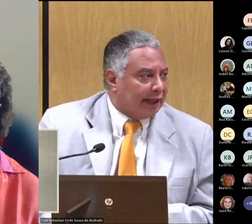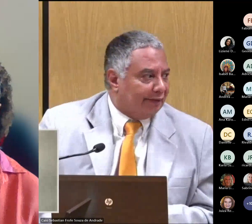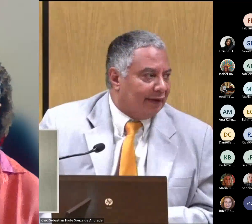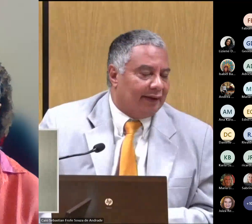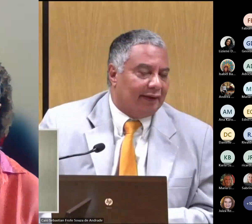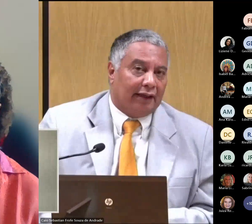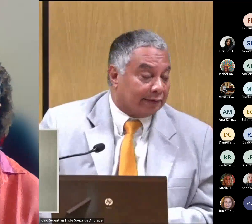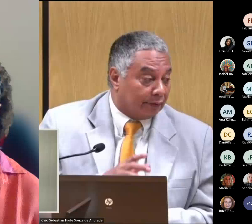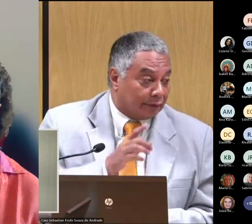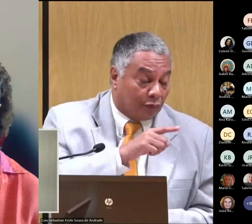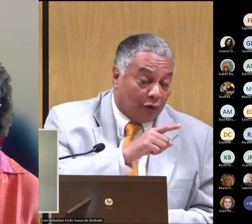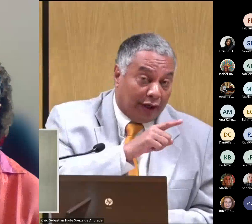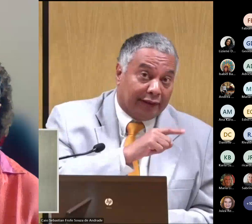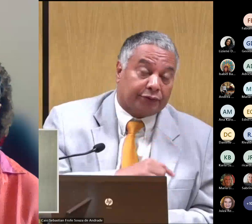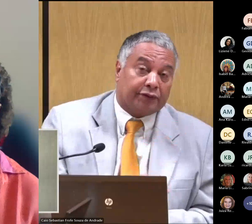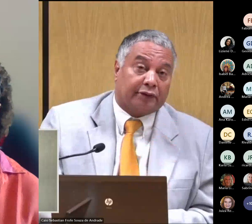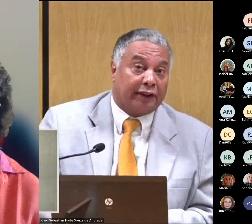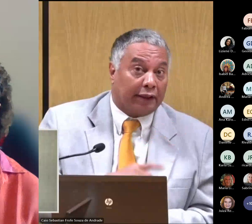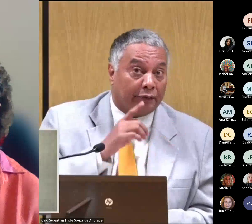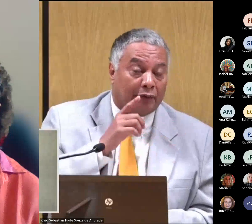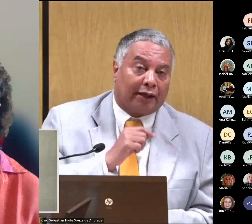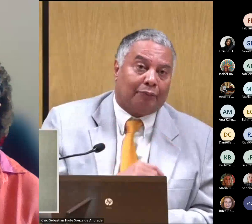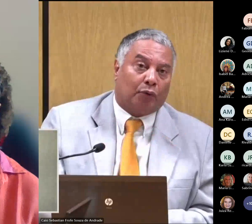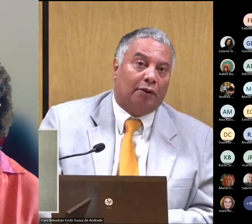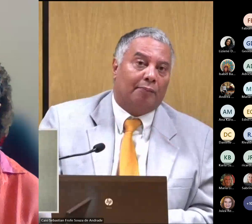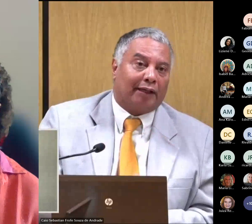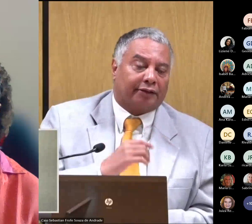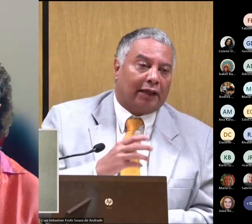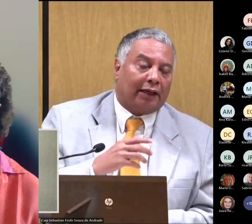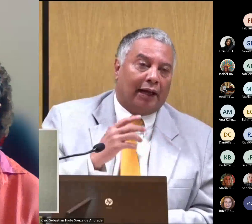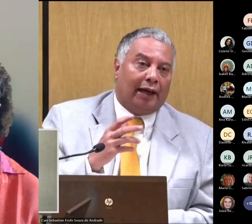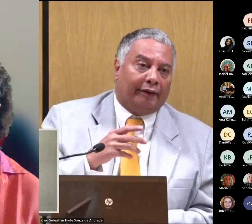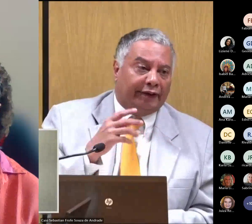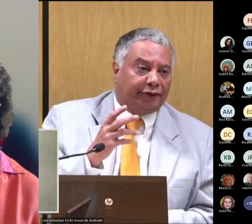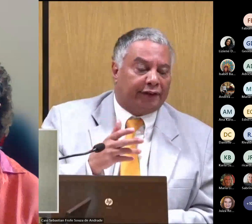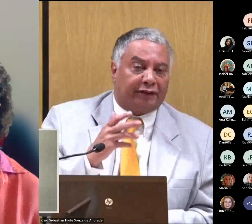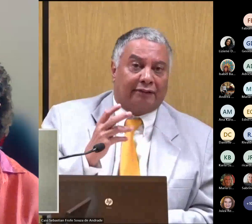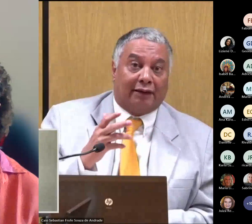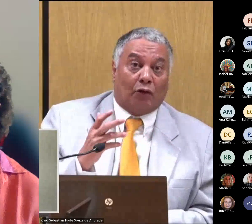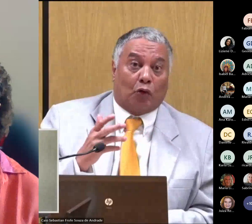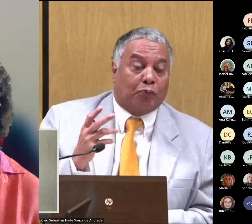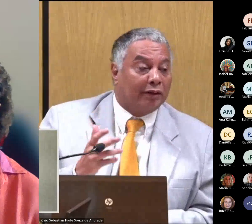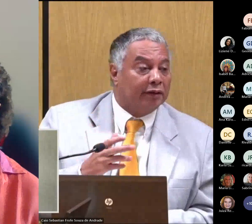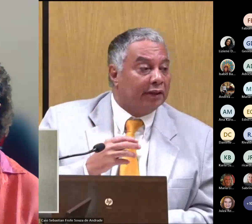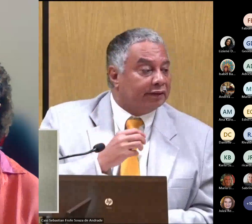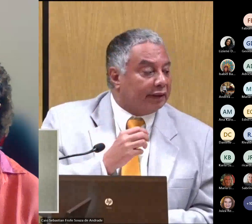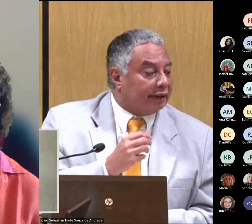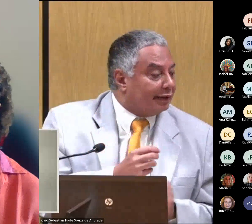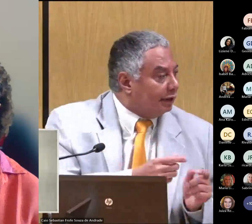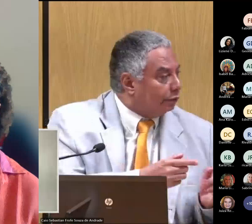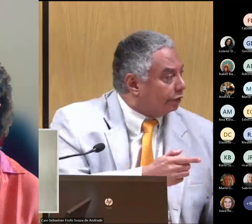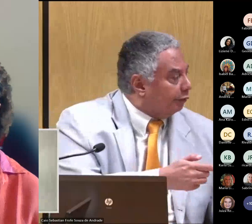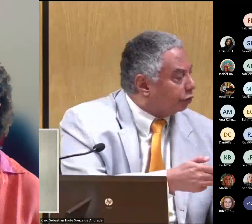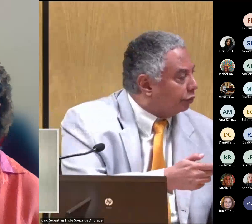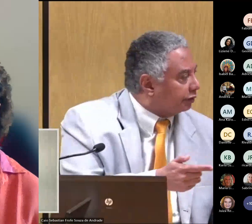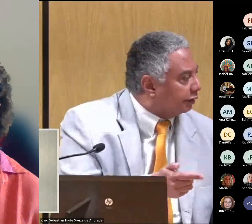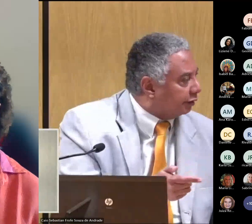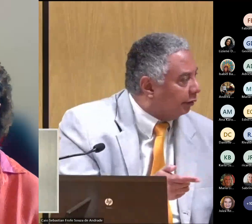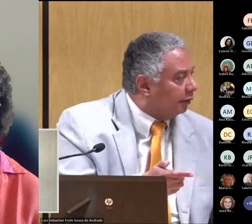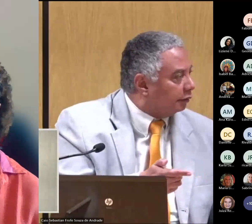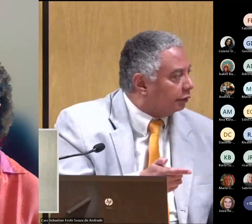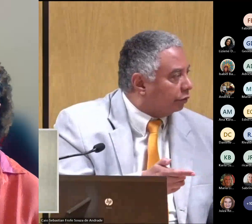estava ação que corre na justiça federal não acabou para tirar lá a ONG que estava lá ocupando sequer sem um termo de